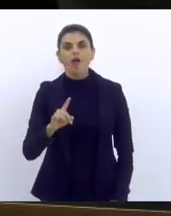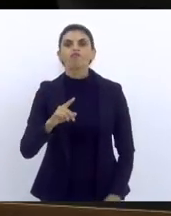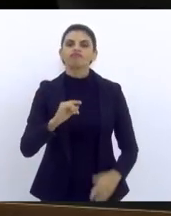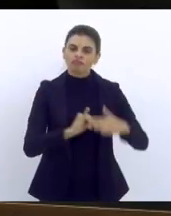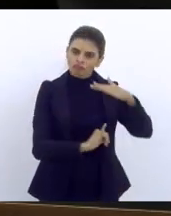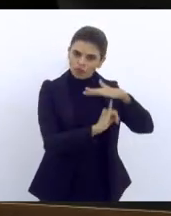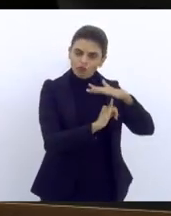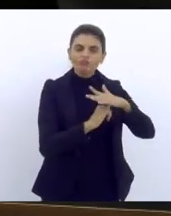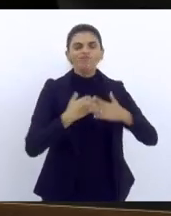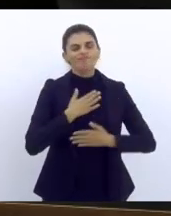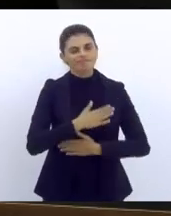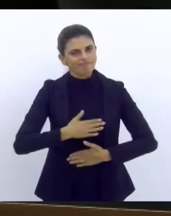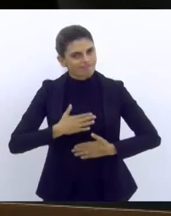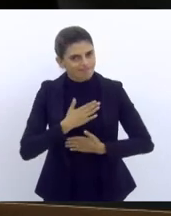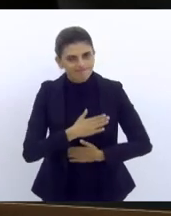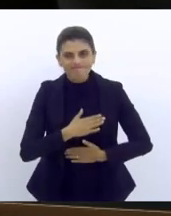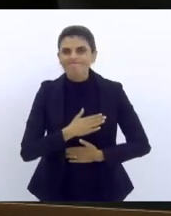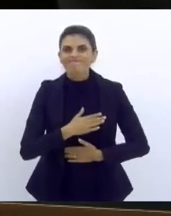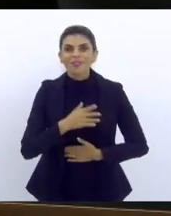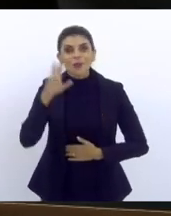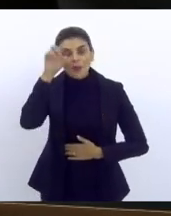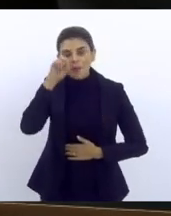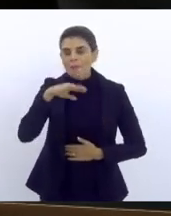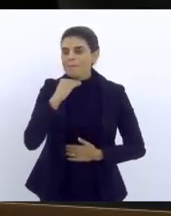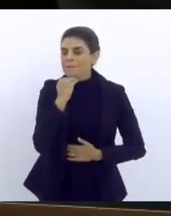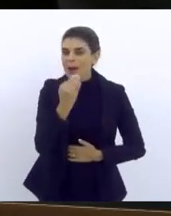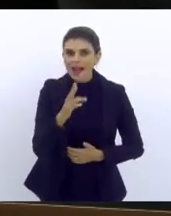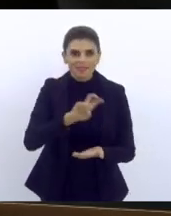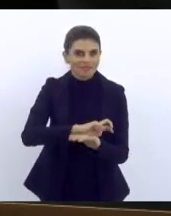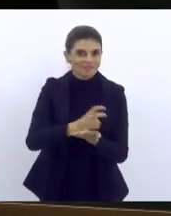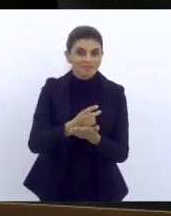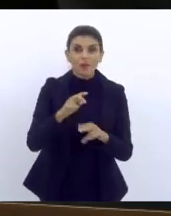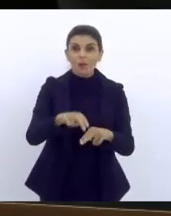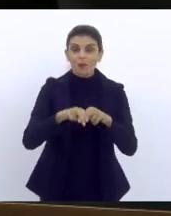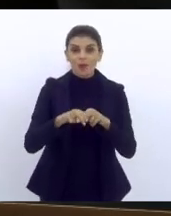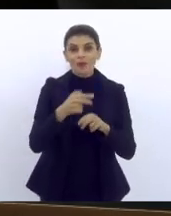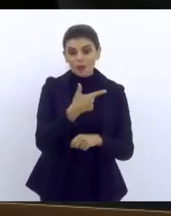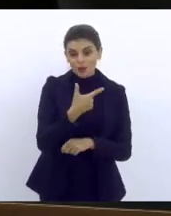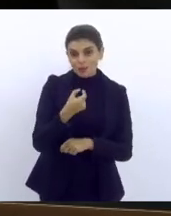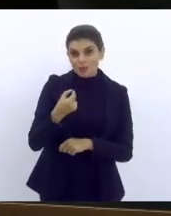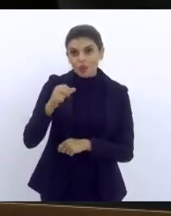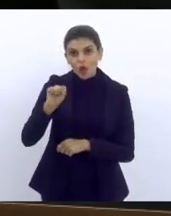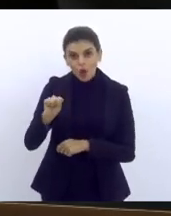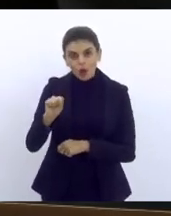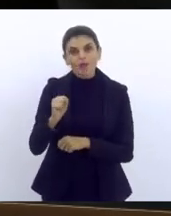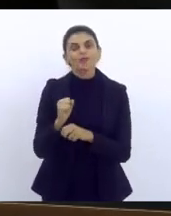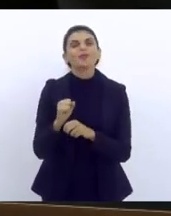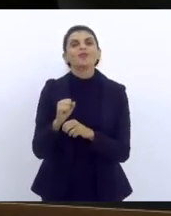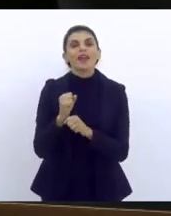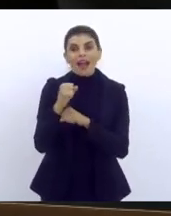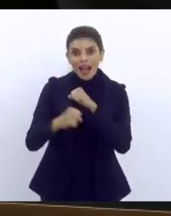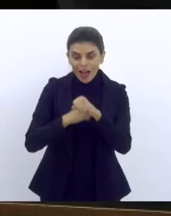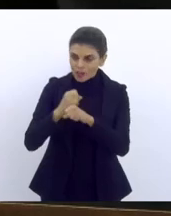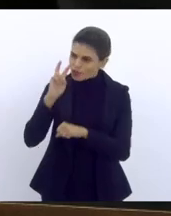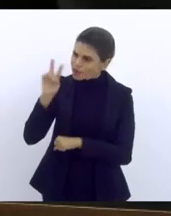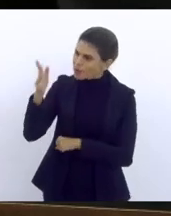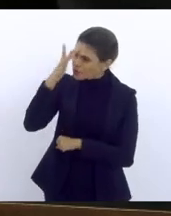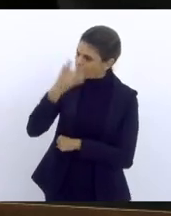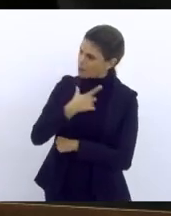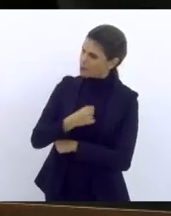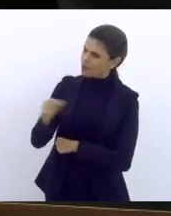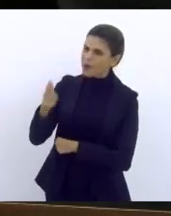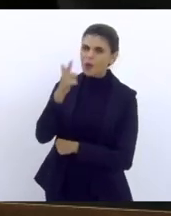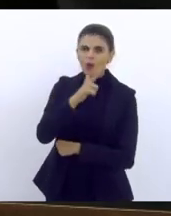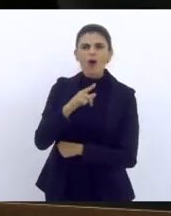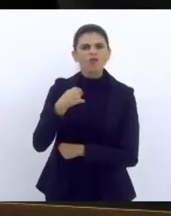honrado demais, não consegui dormir, porque em 2008 eu vi uma pessoa receber essa medalha e falei para minha mulher,